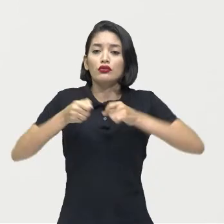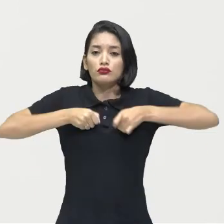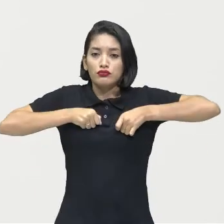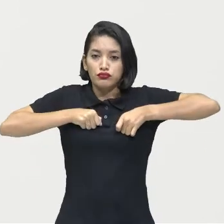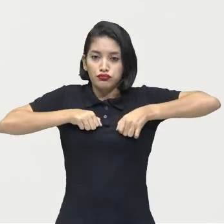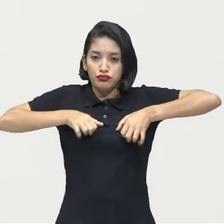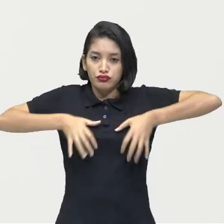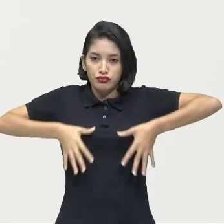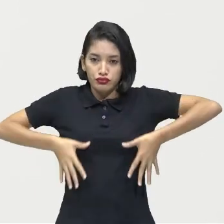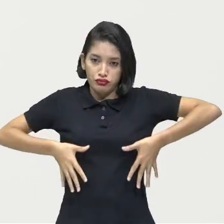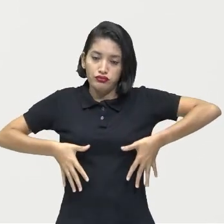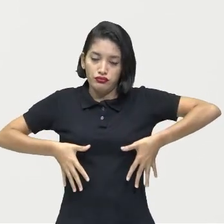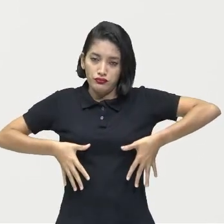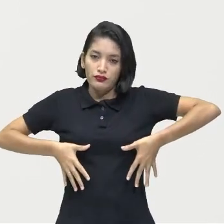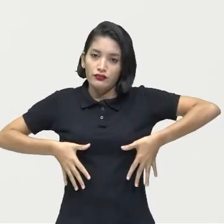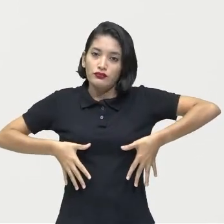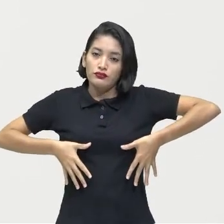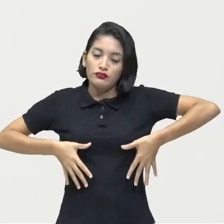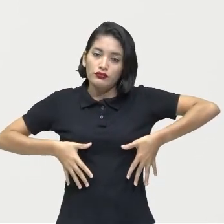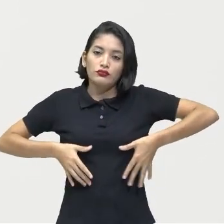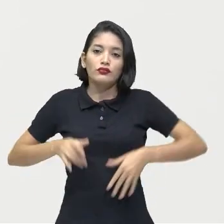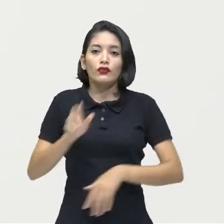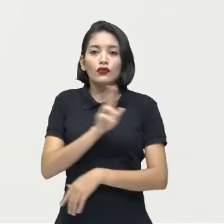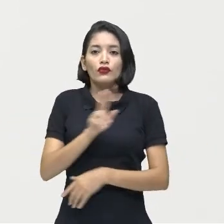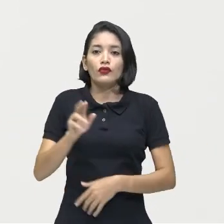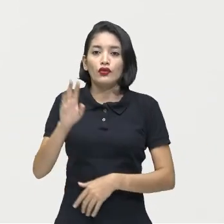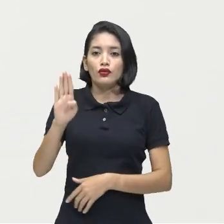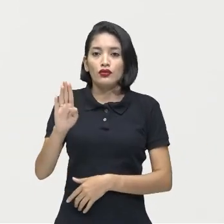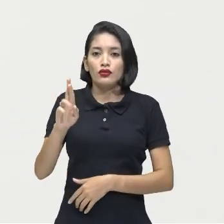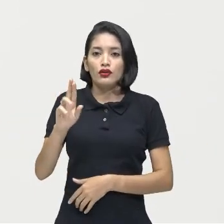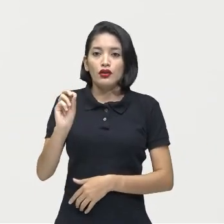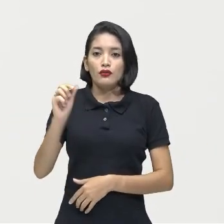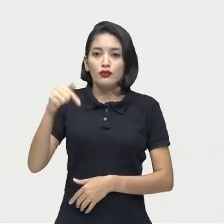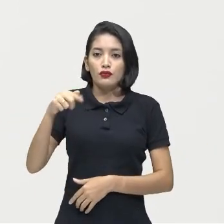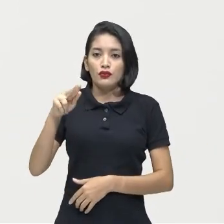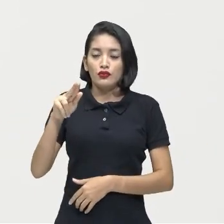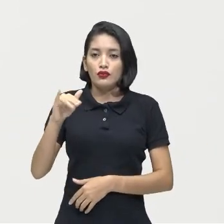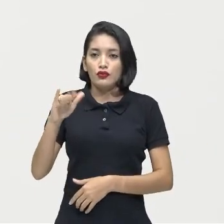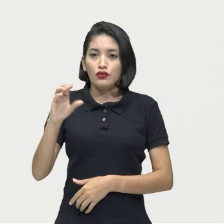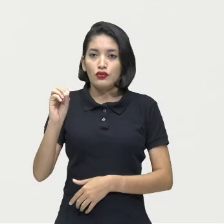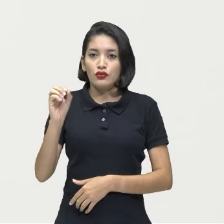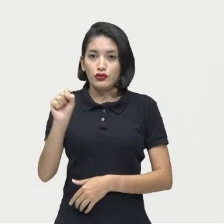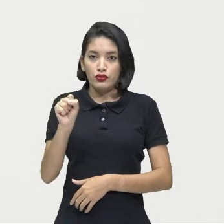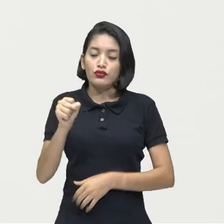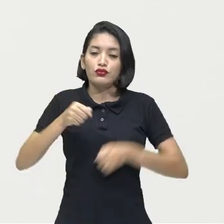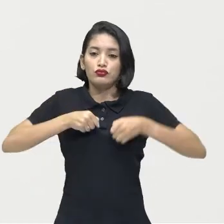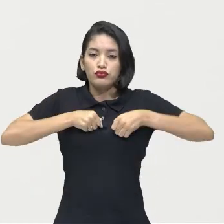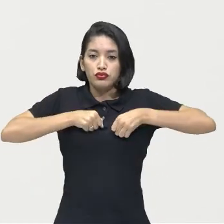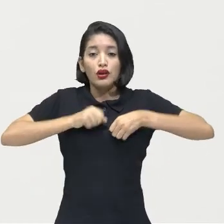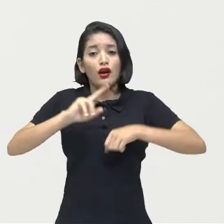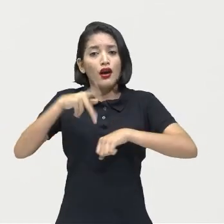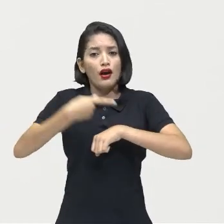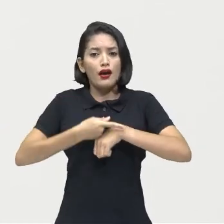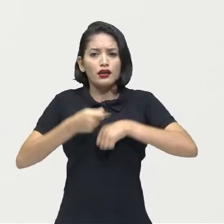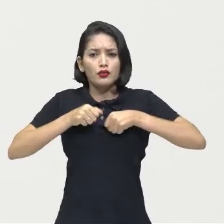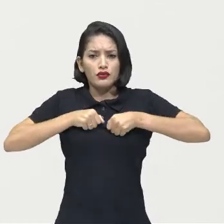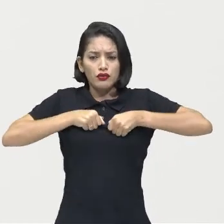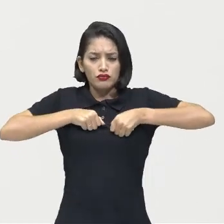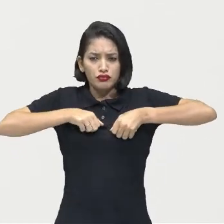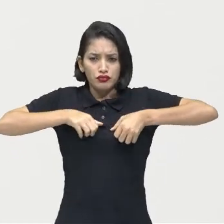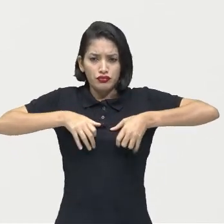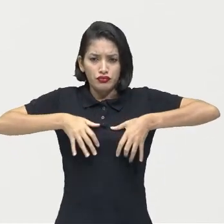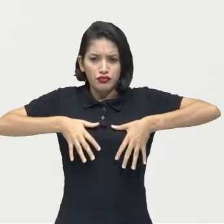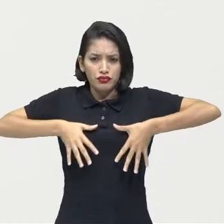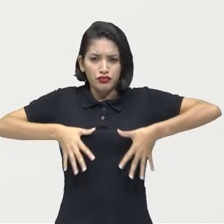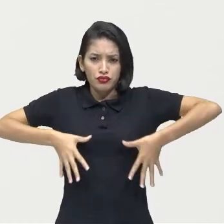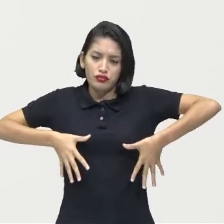os brônquios, né, fazem parte ali dos pulmões e a gente observa que ele vai se ramificando depois, né? Como se